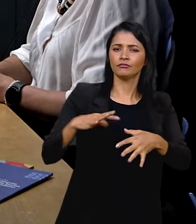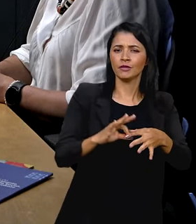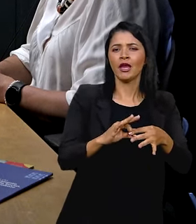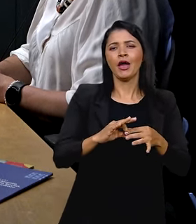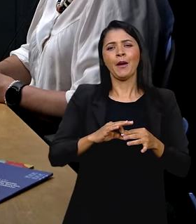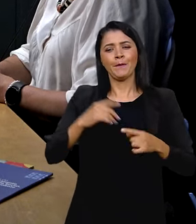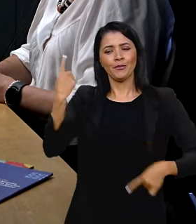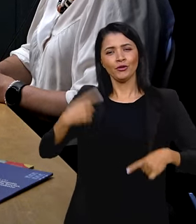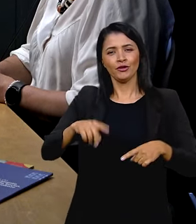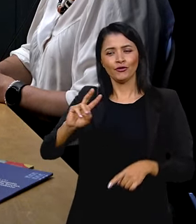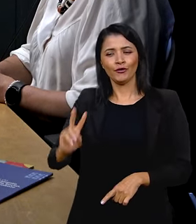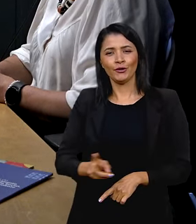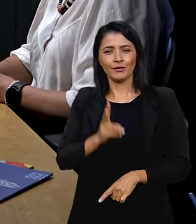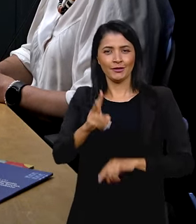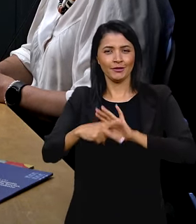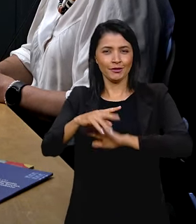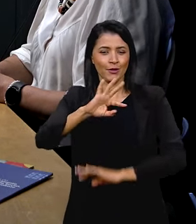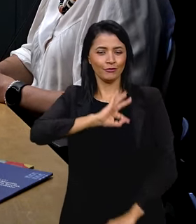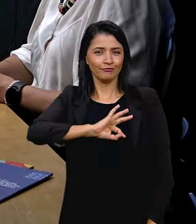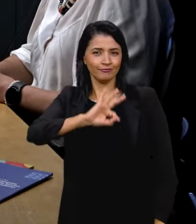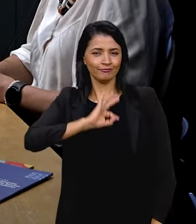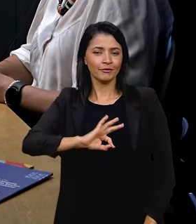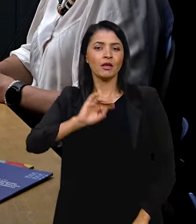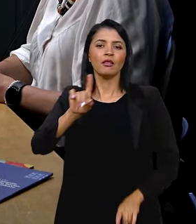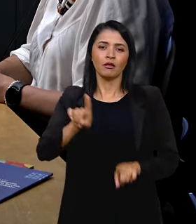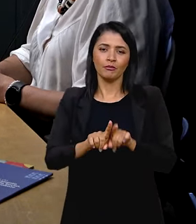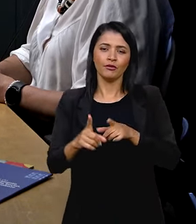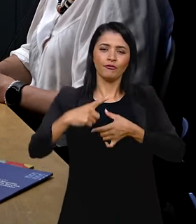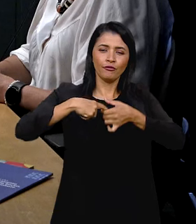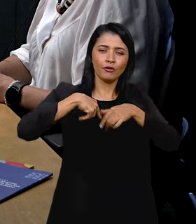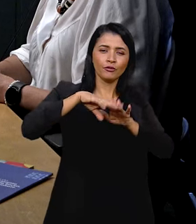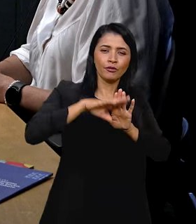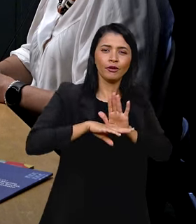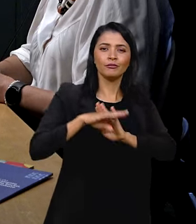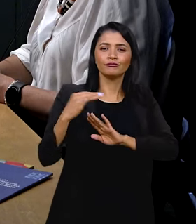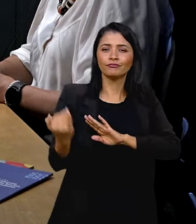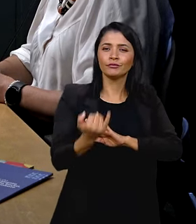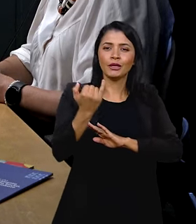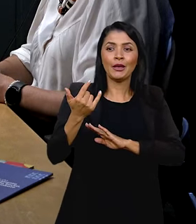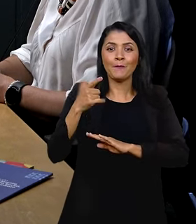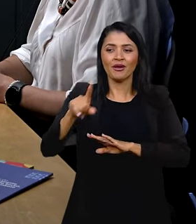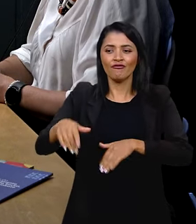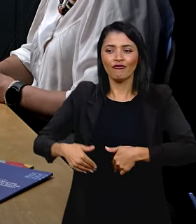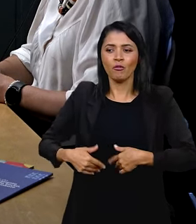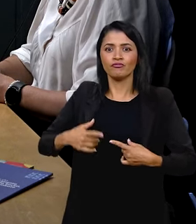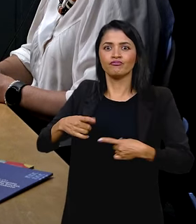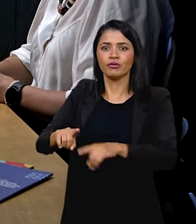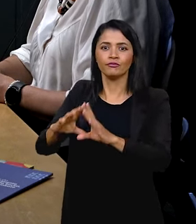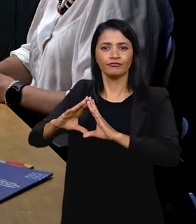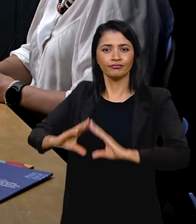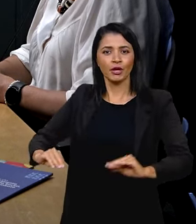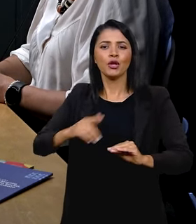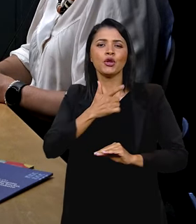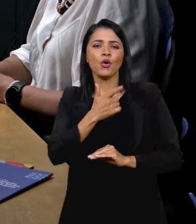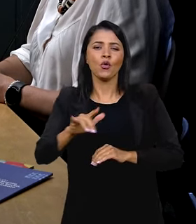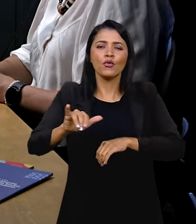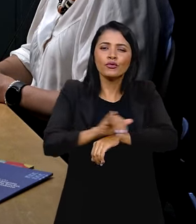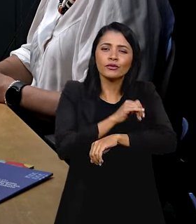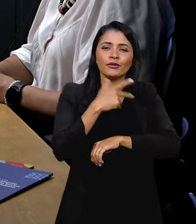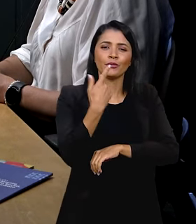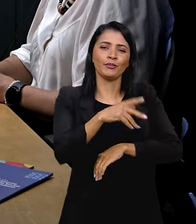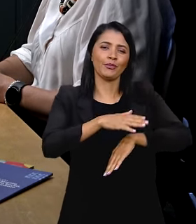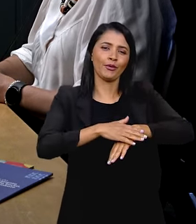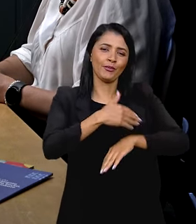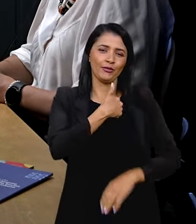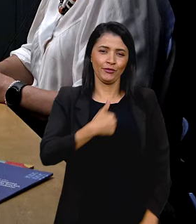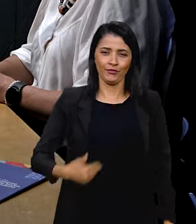política de valorização do salário mínimo a retomada de programas essenciais no combate à fome dentre outras iniciativas